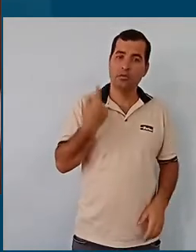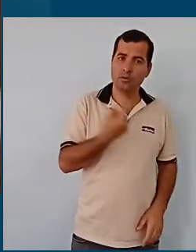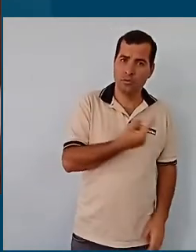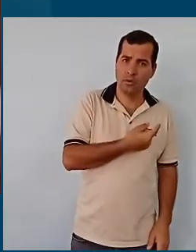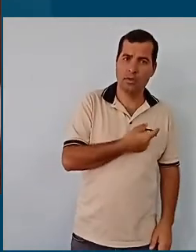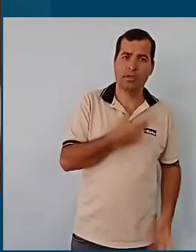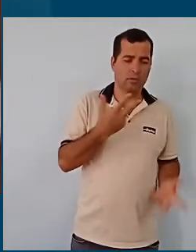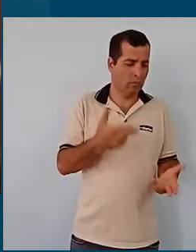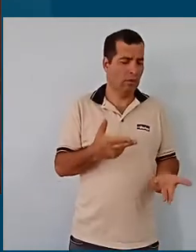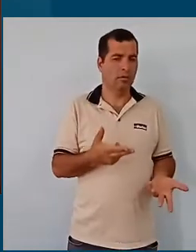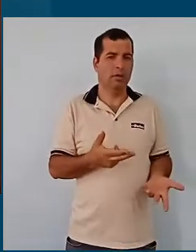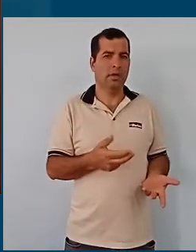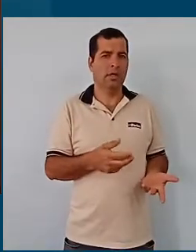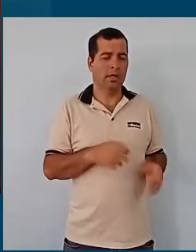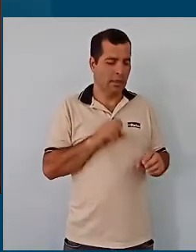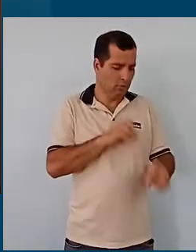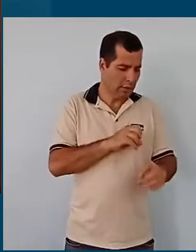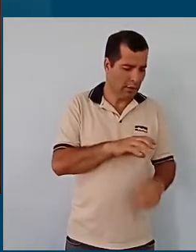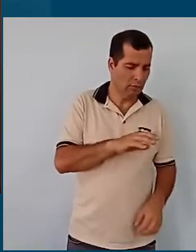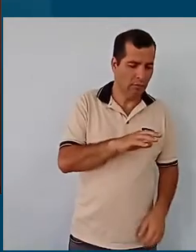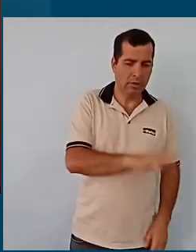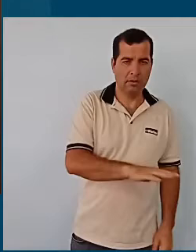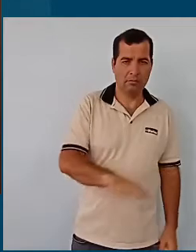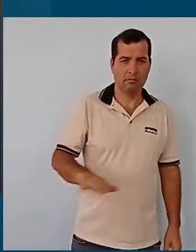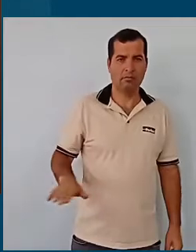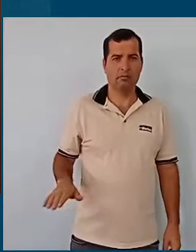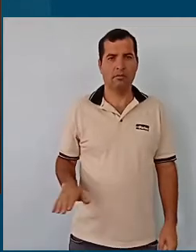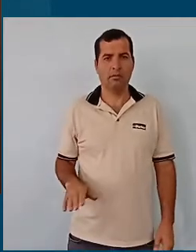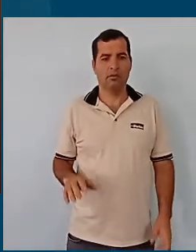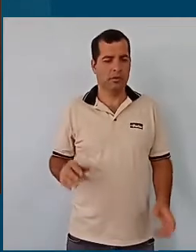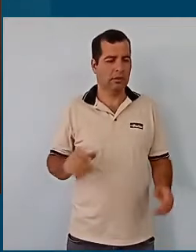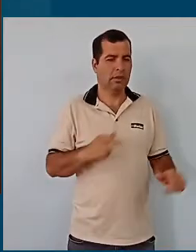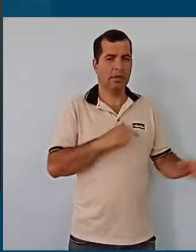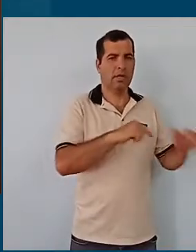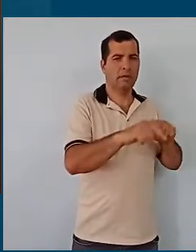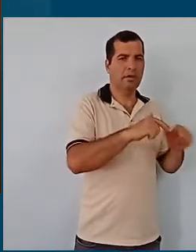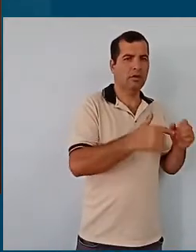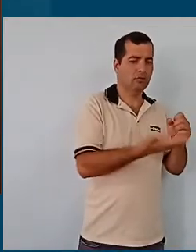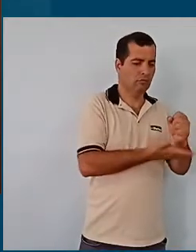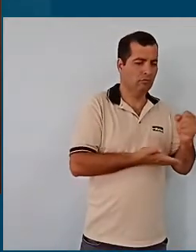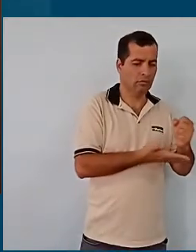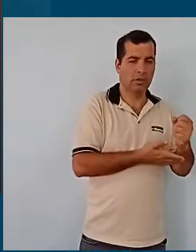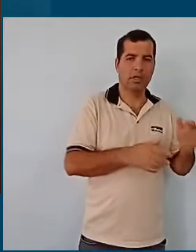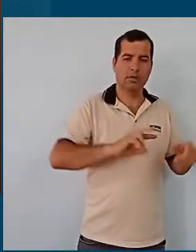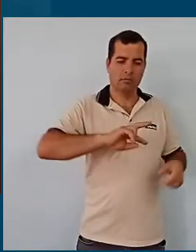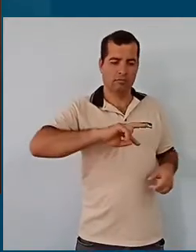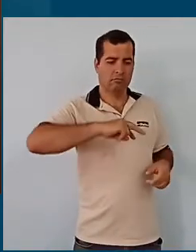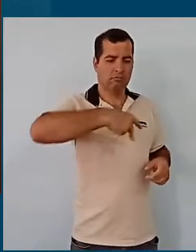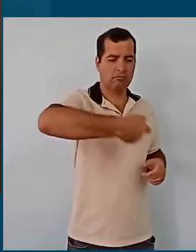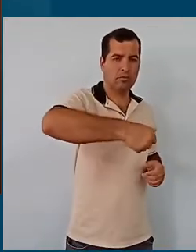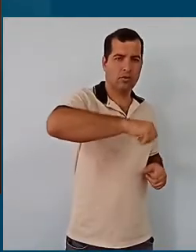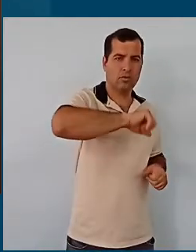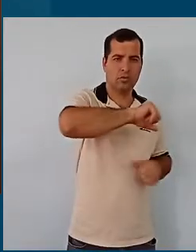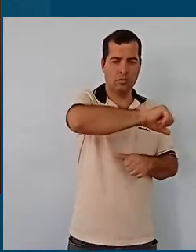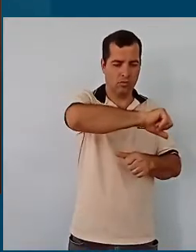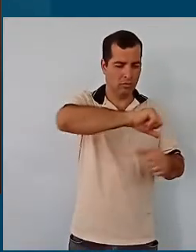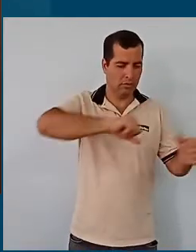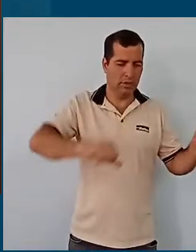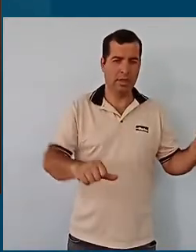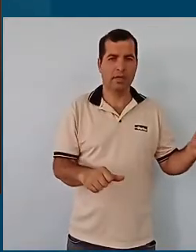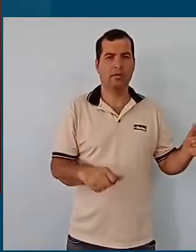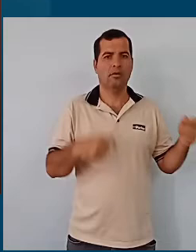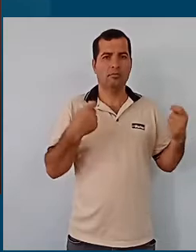a educação infantil com o trabalho do ensino fundamental, nós precisamos fazer o inverso. Nós precisamos contaminar o